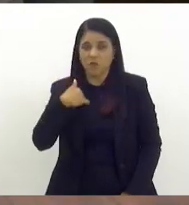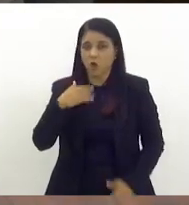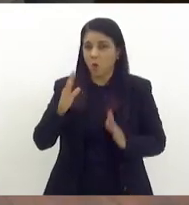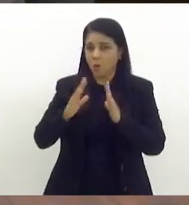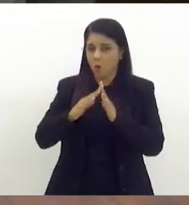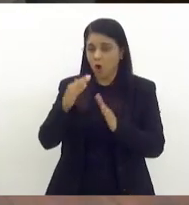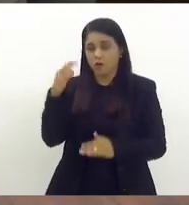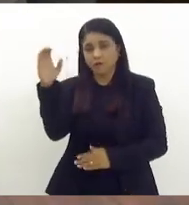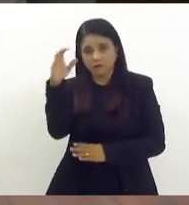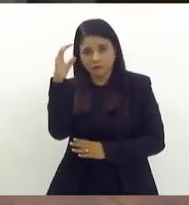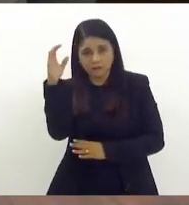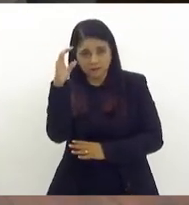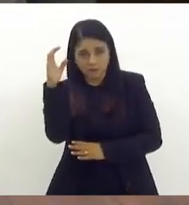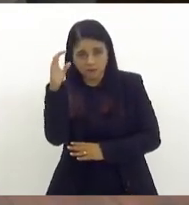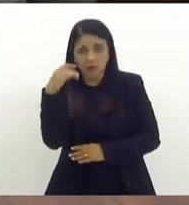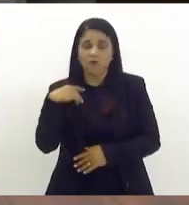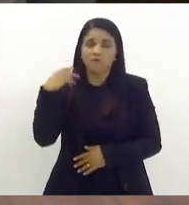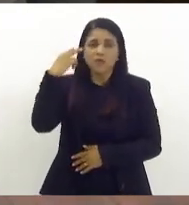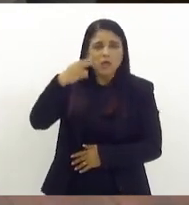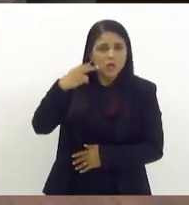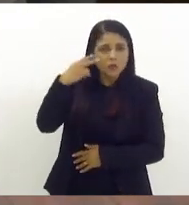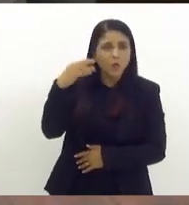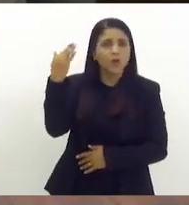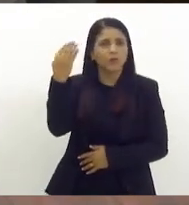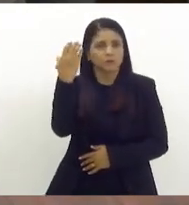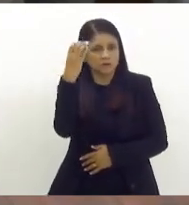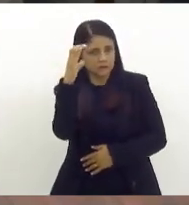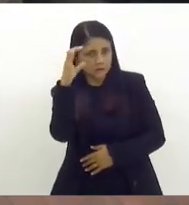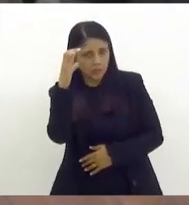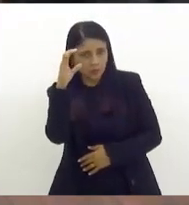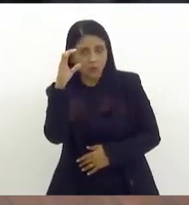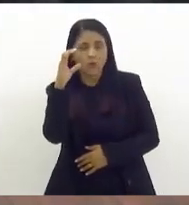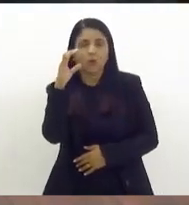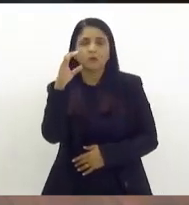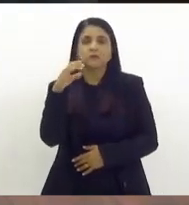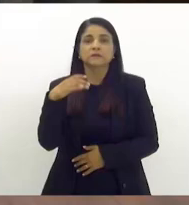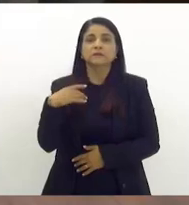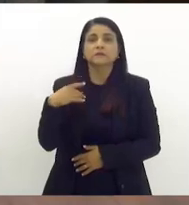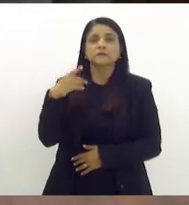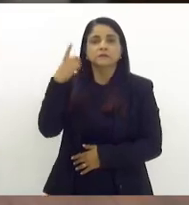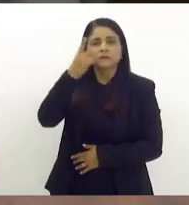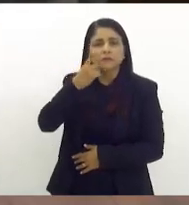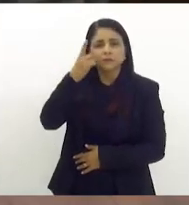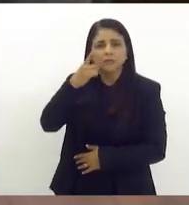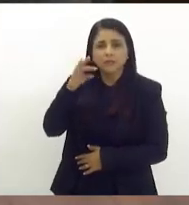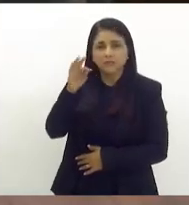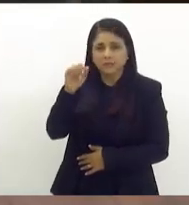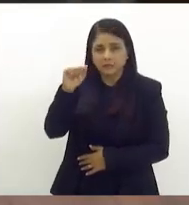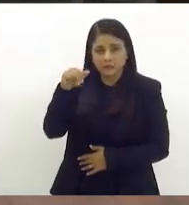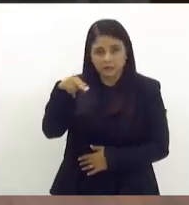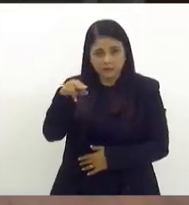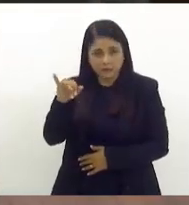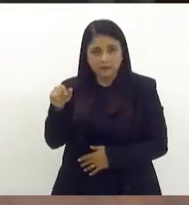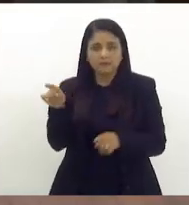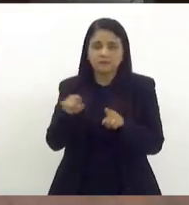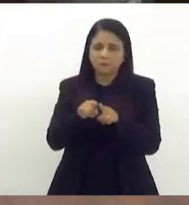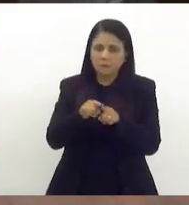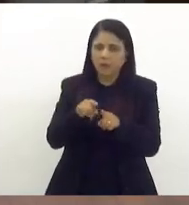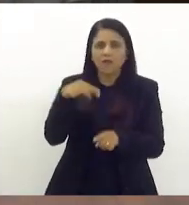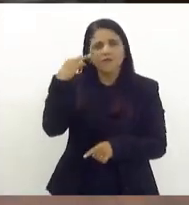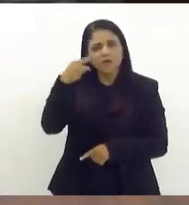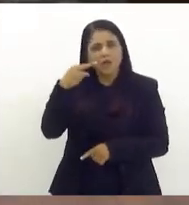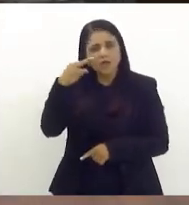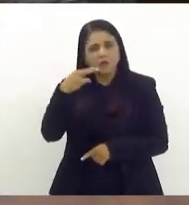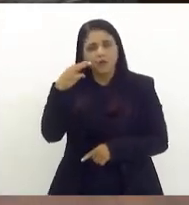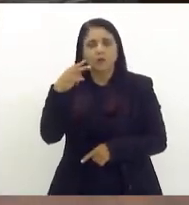fui vereadora em Niterói a deputada Tânia também foi vereador em Niterói depois